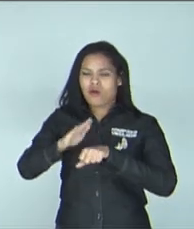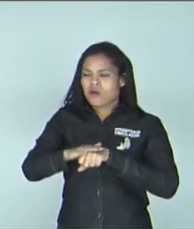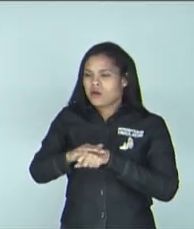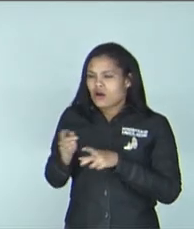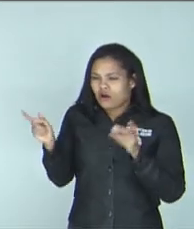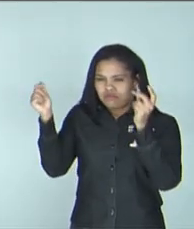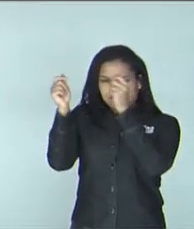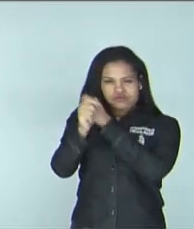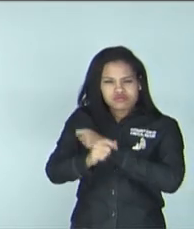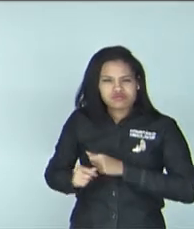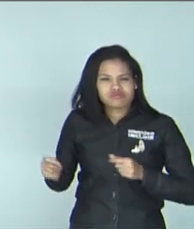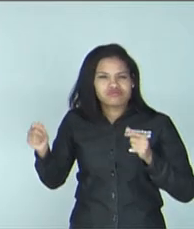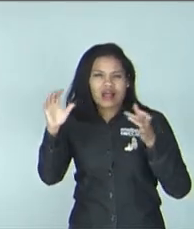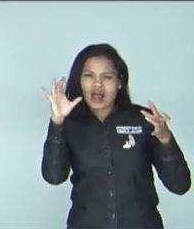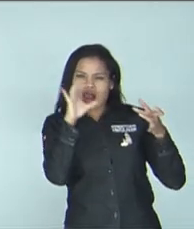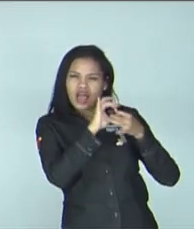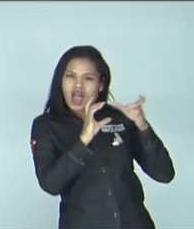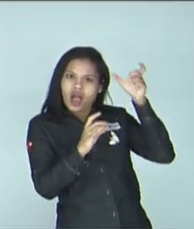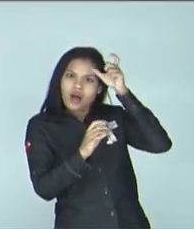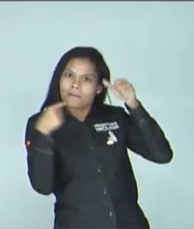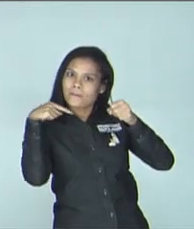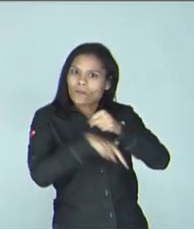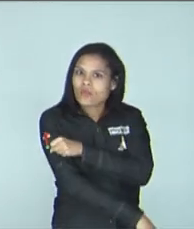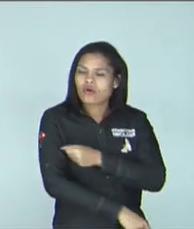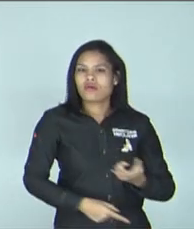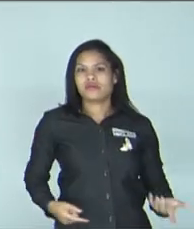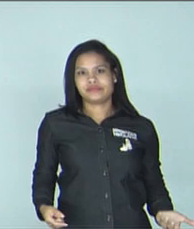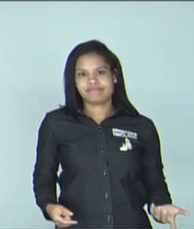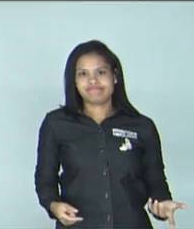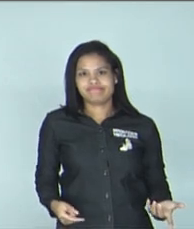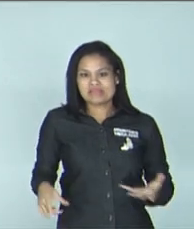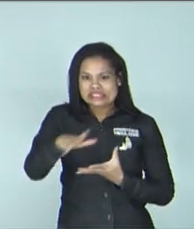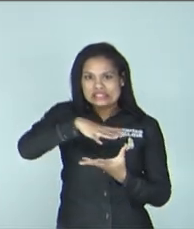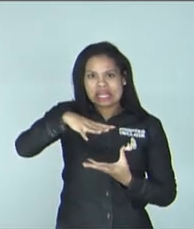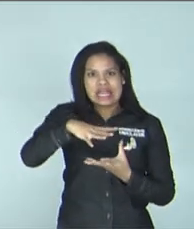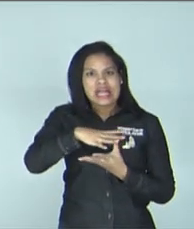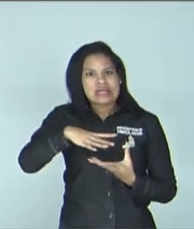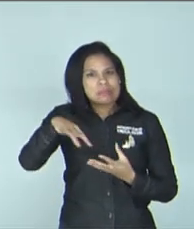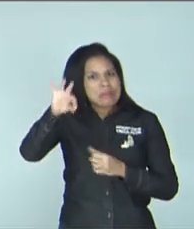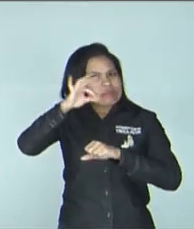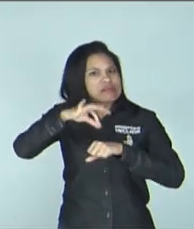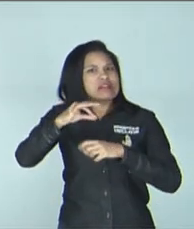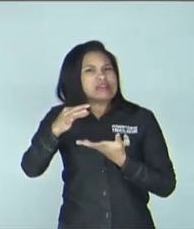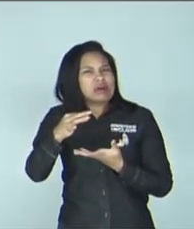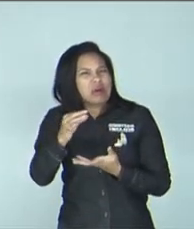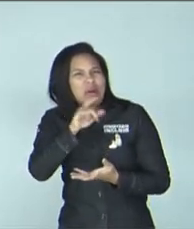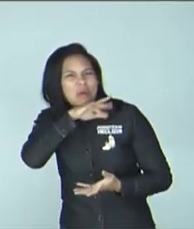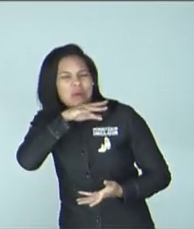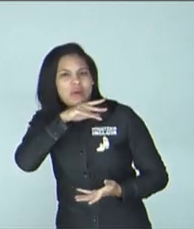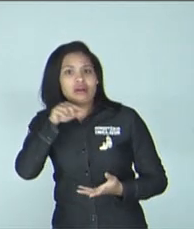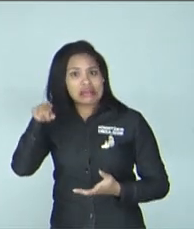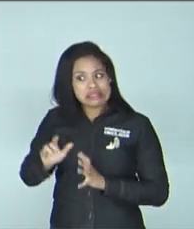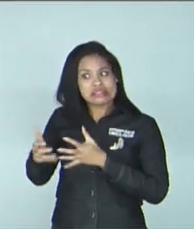gente que tem ligações com o sobrenatural e espíritos e montes negócio complicado eles